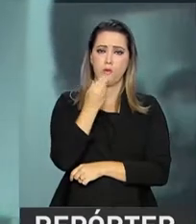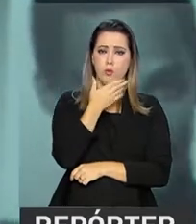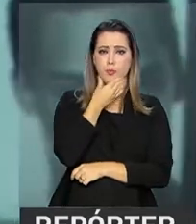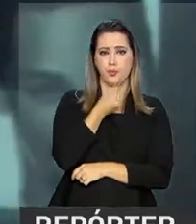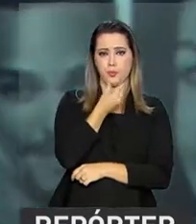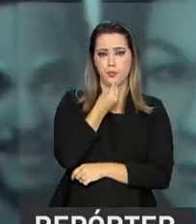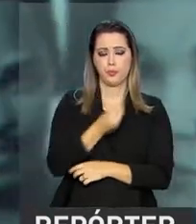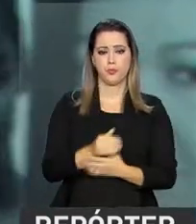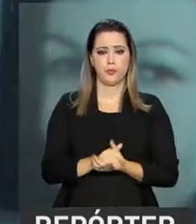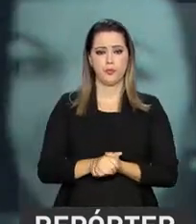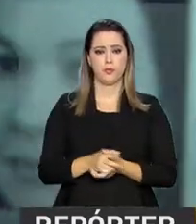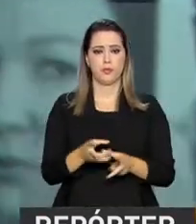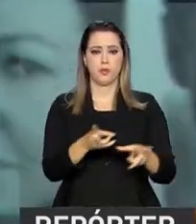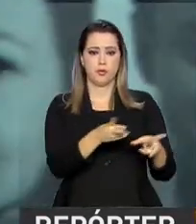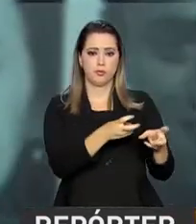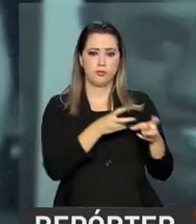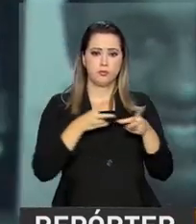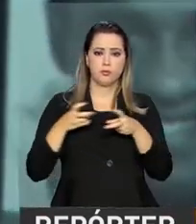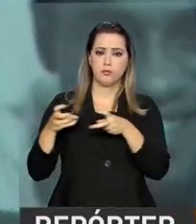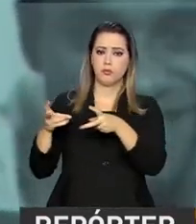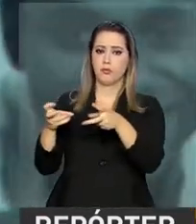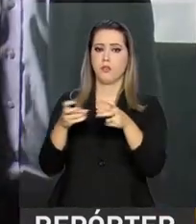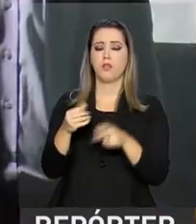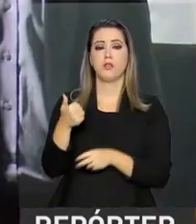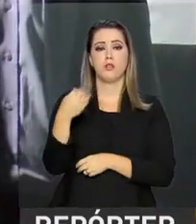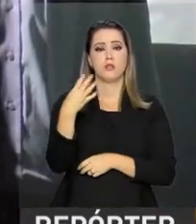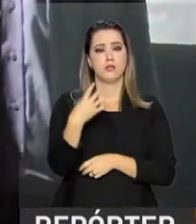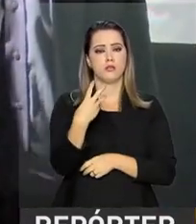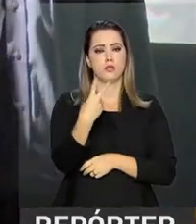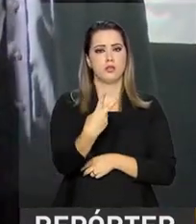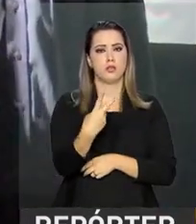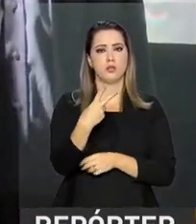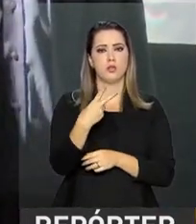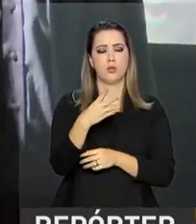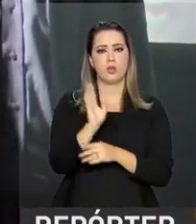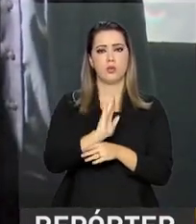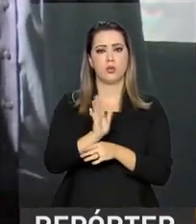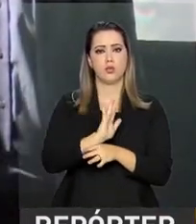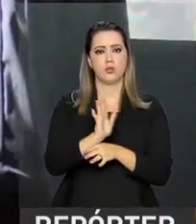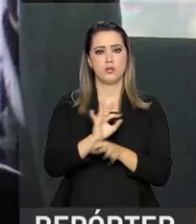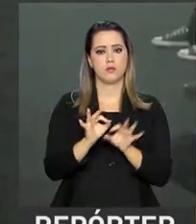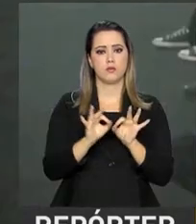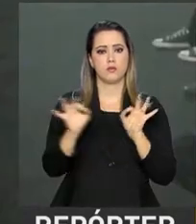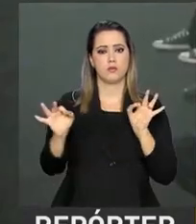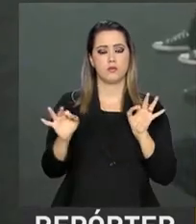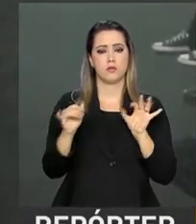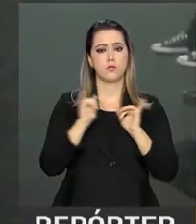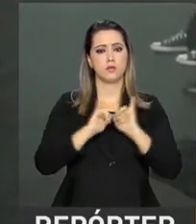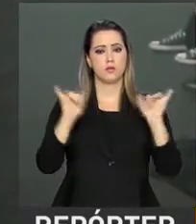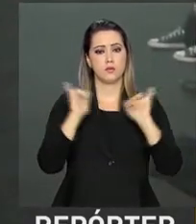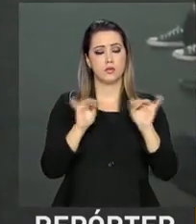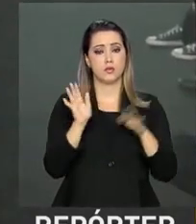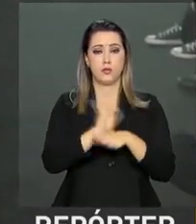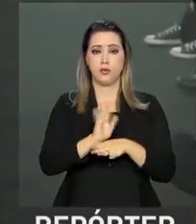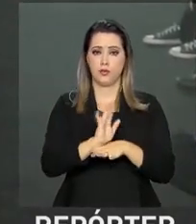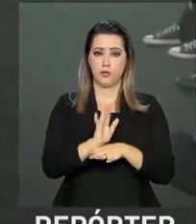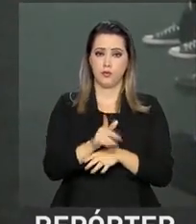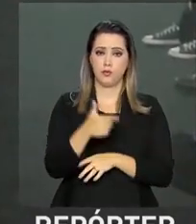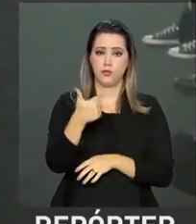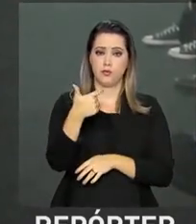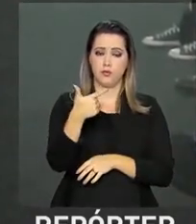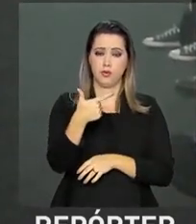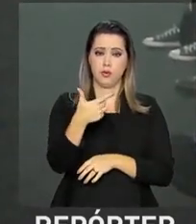foram analisados 142 longas metragens brasileiros lançados comercialmente em salas de exibição no ano de